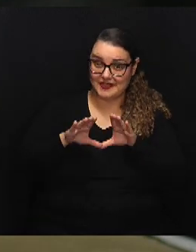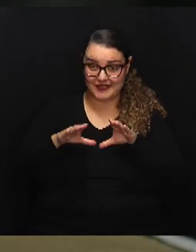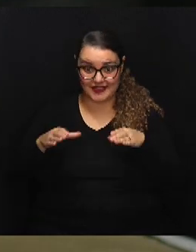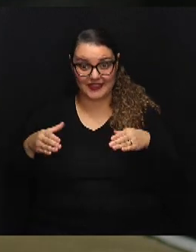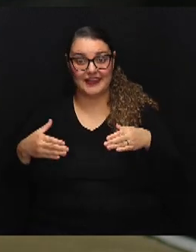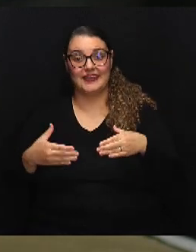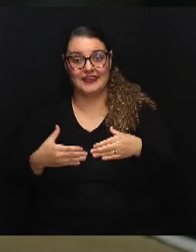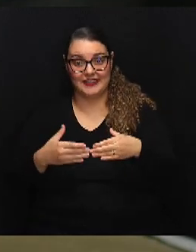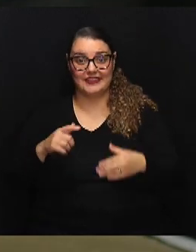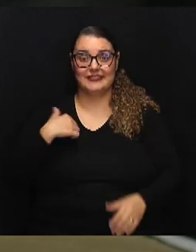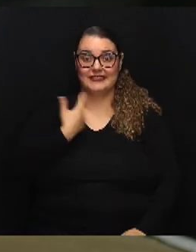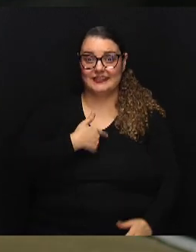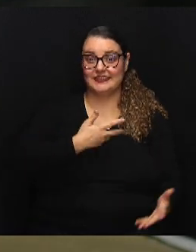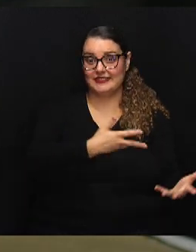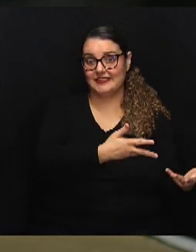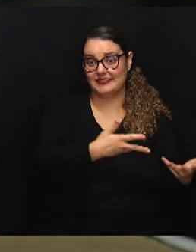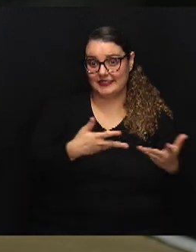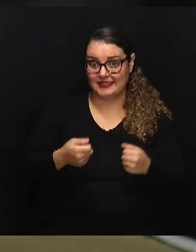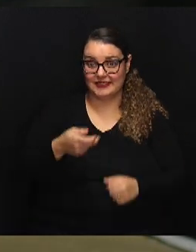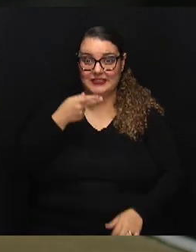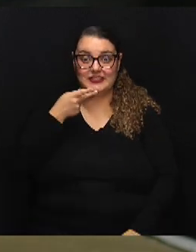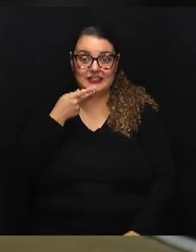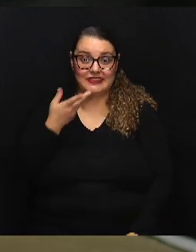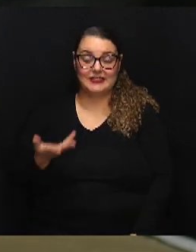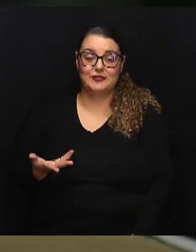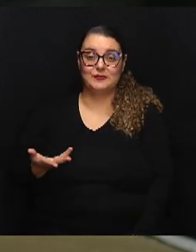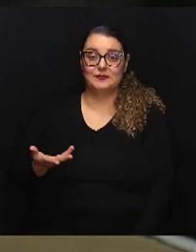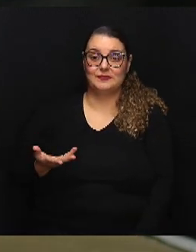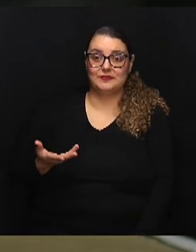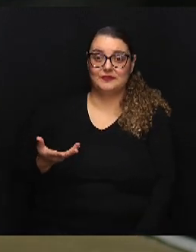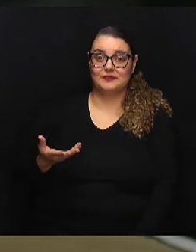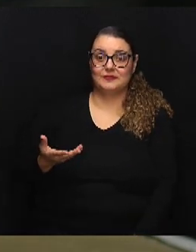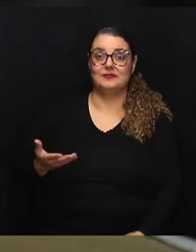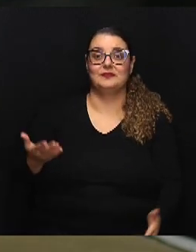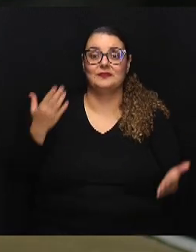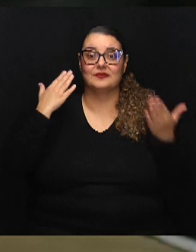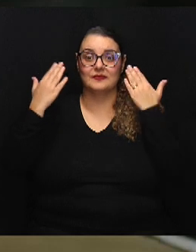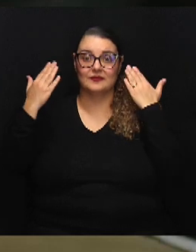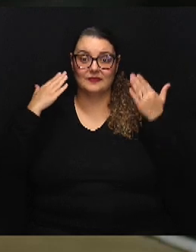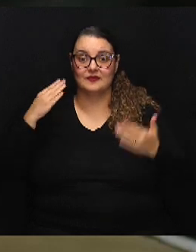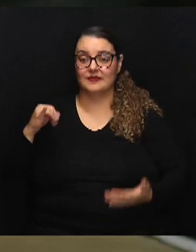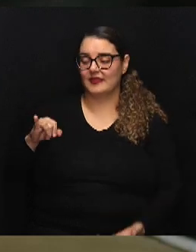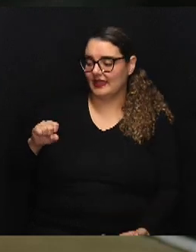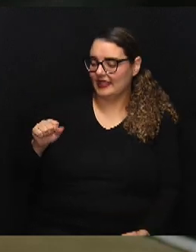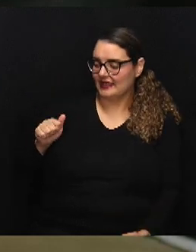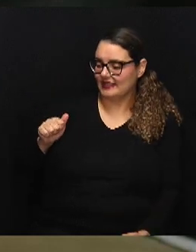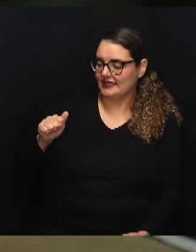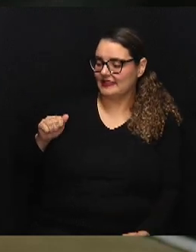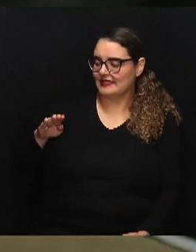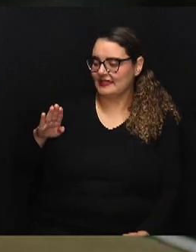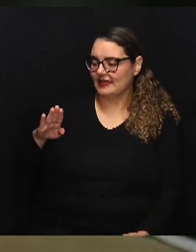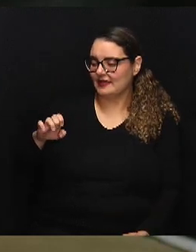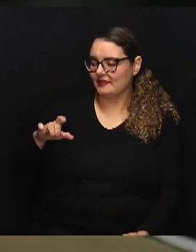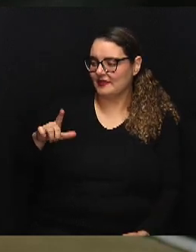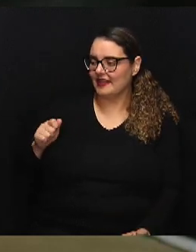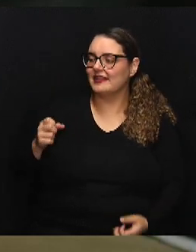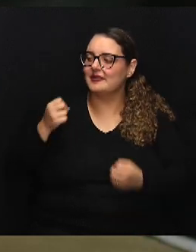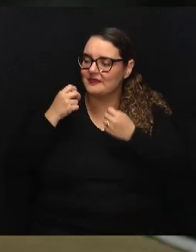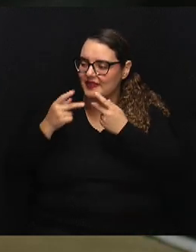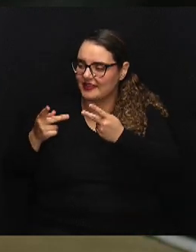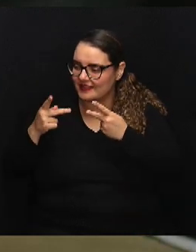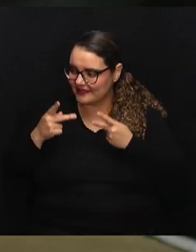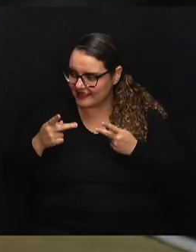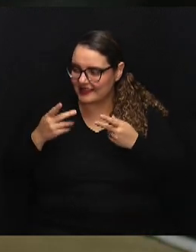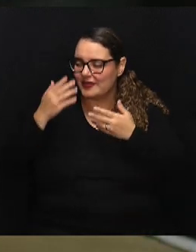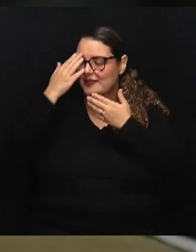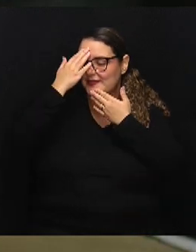time, nós vamos falar então com a psicóloga, a Isabela, né? Isa, seja muito bem-vinda,